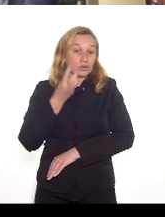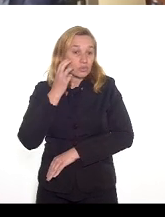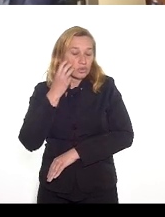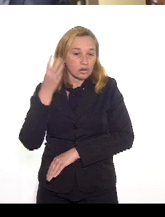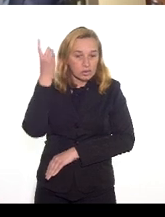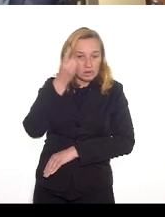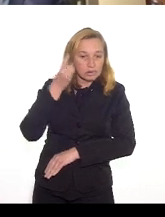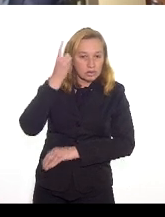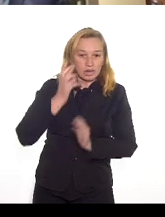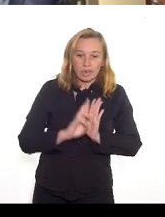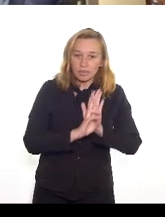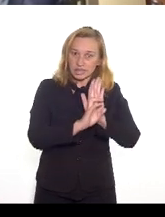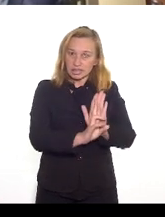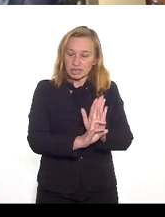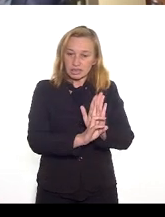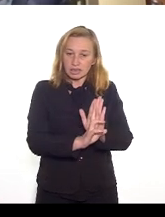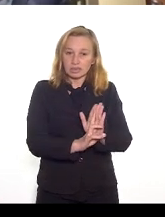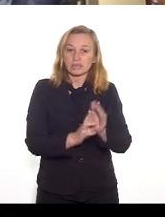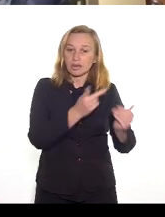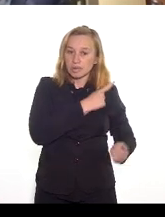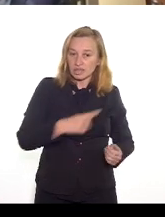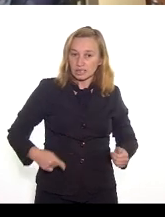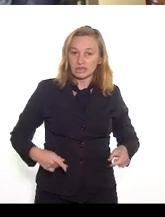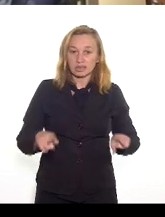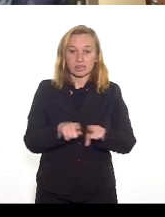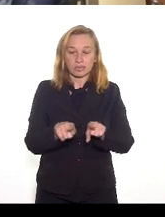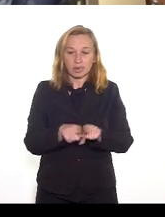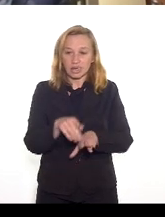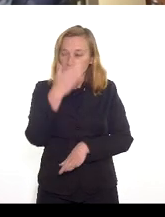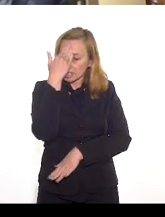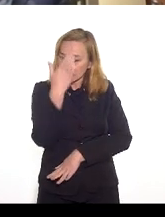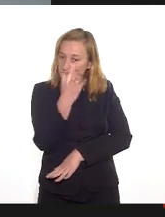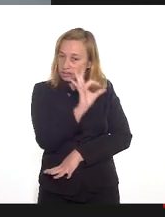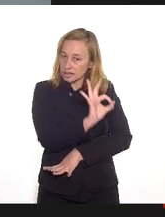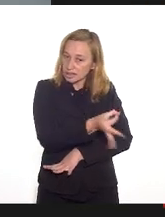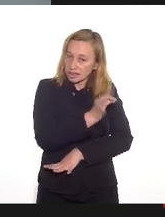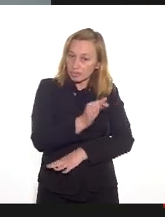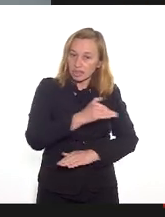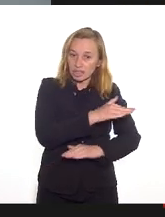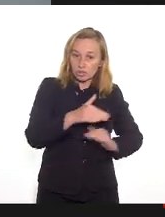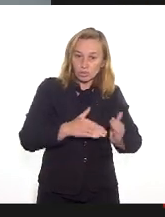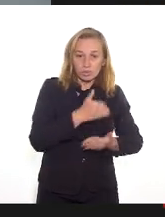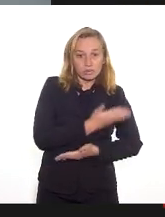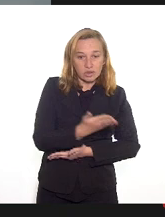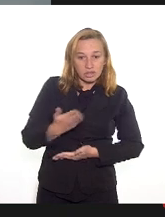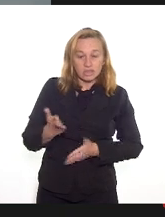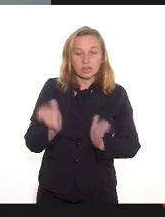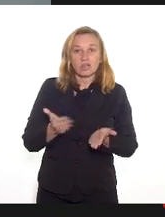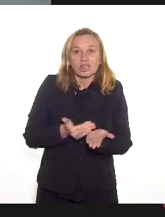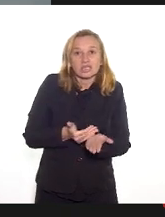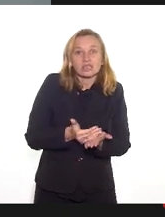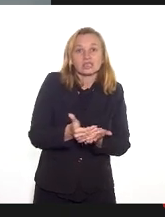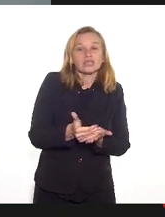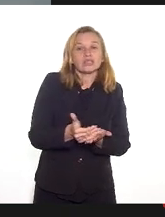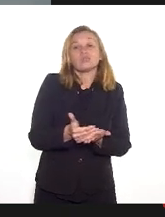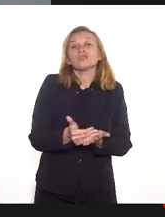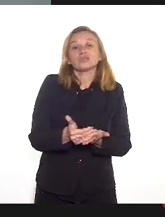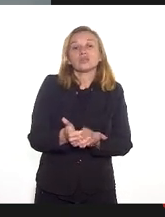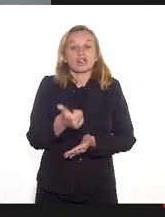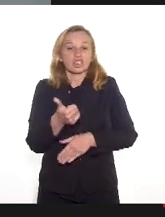a representação e a presidência. Nós agradecemos, obviamente, a todos e vamos dar início